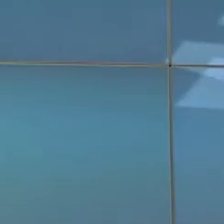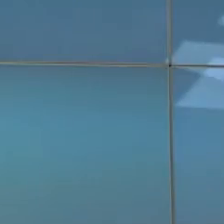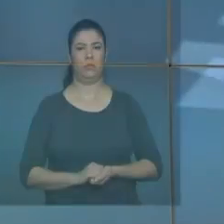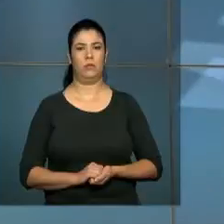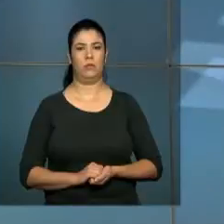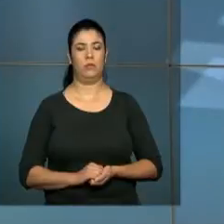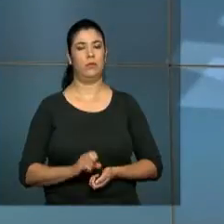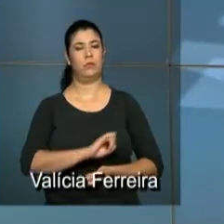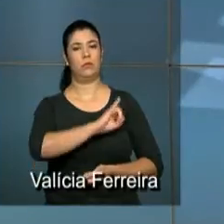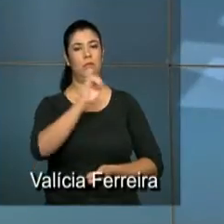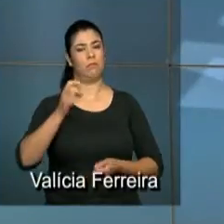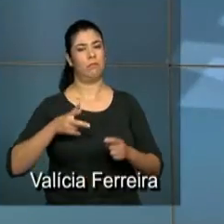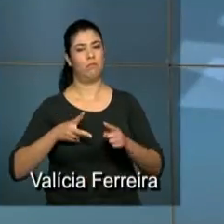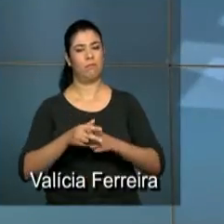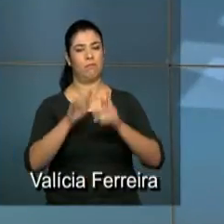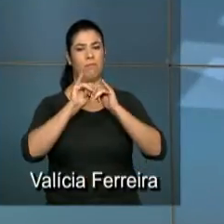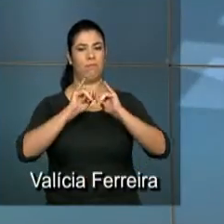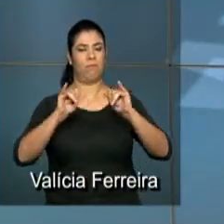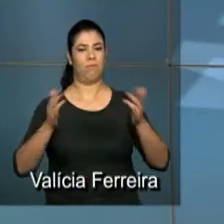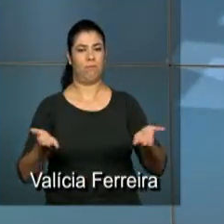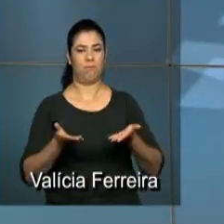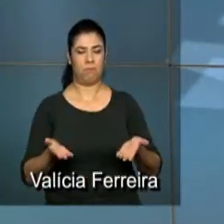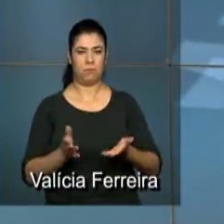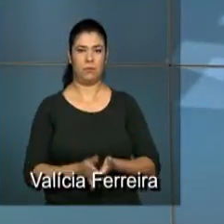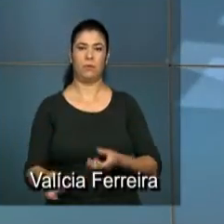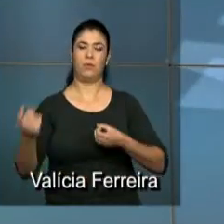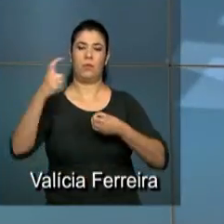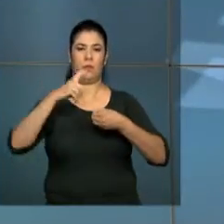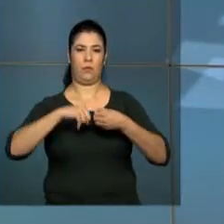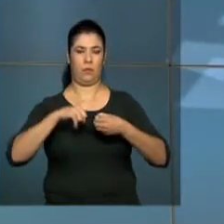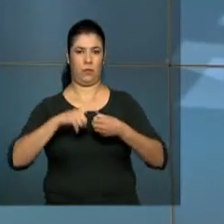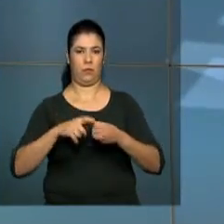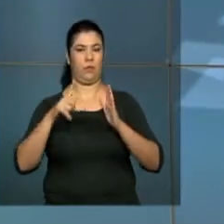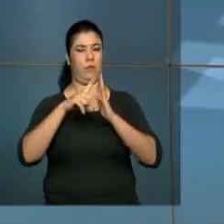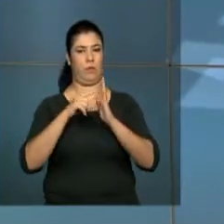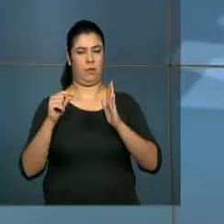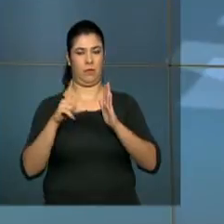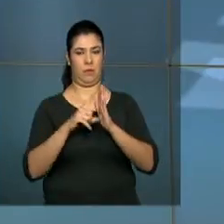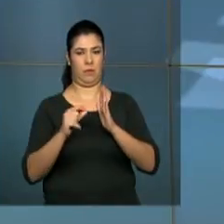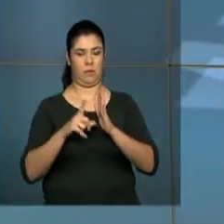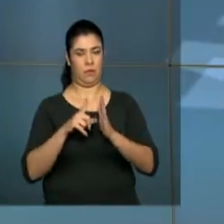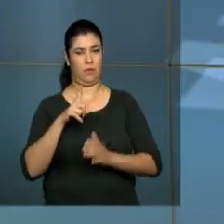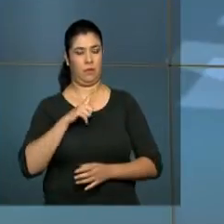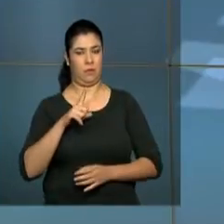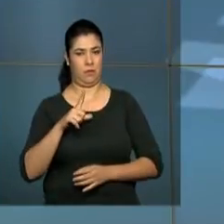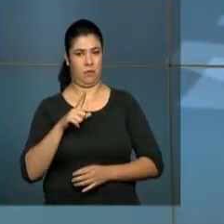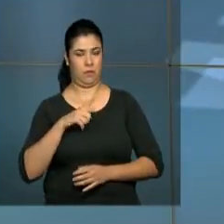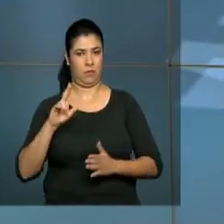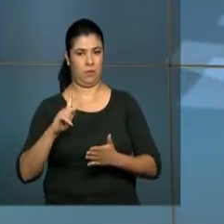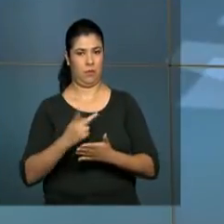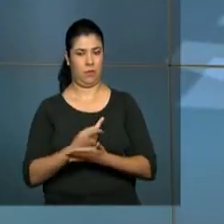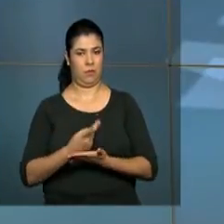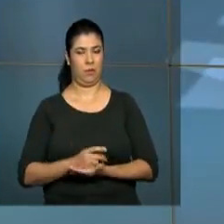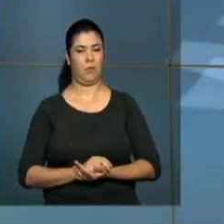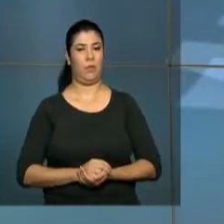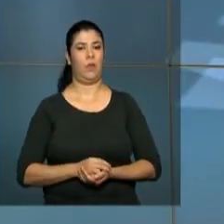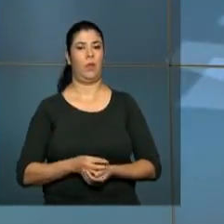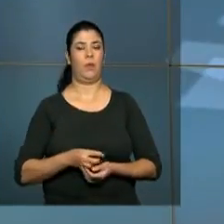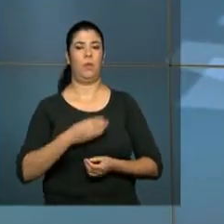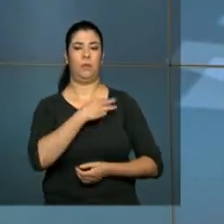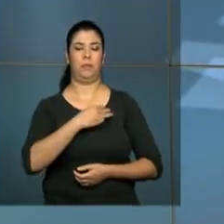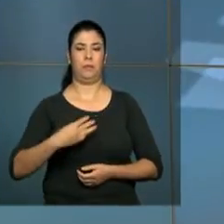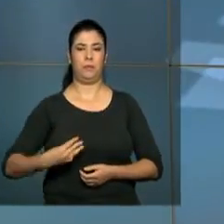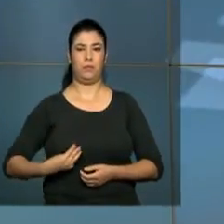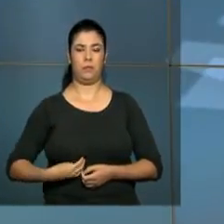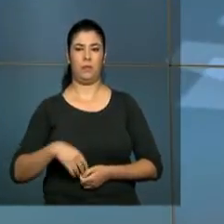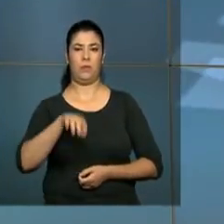olá interrompemos a nossa programação para voltar agora ao vivo ao palácio do planalto onde o ministro da secretaria da